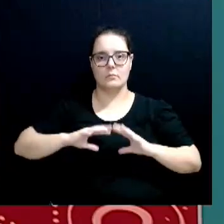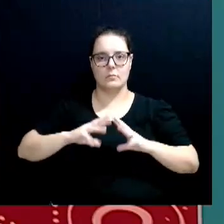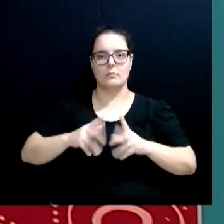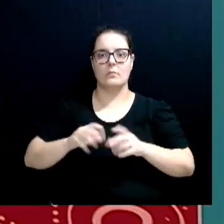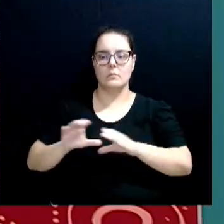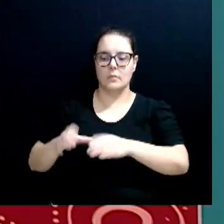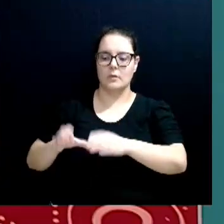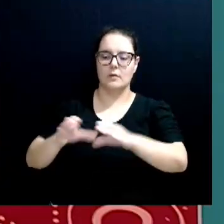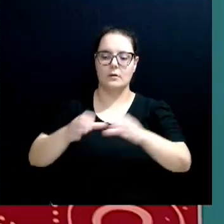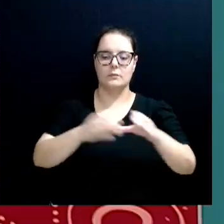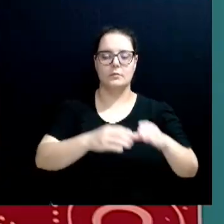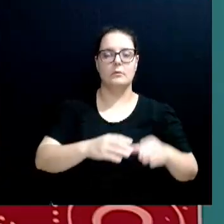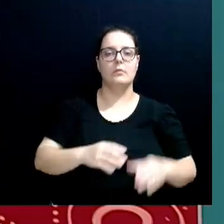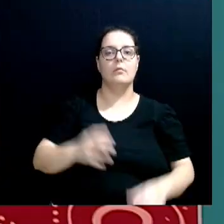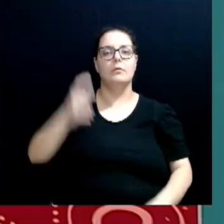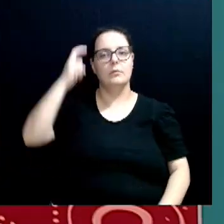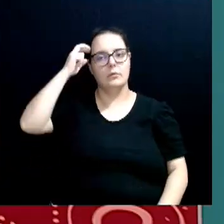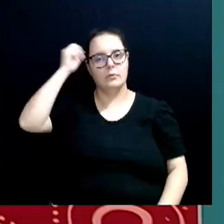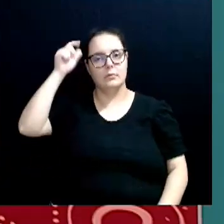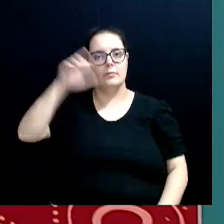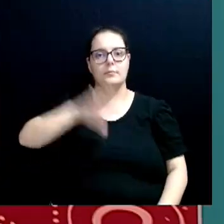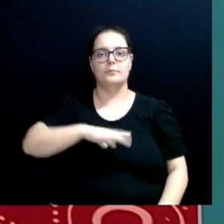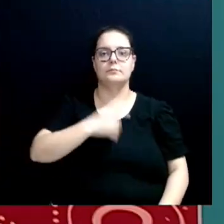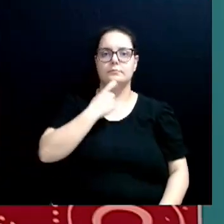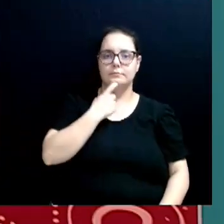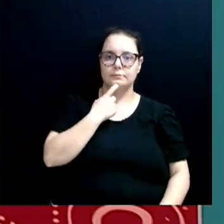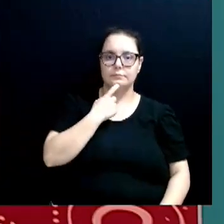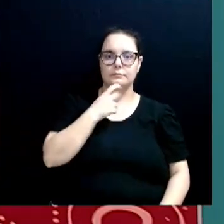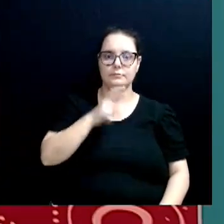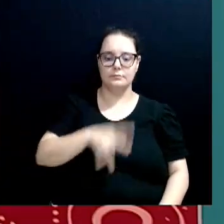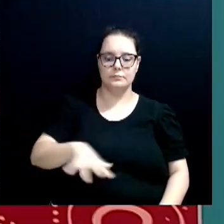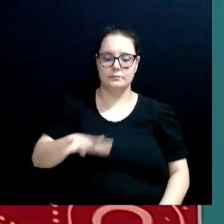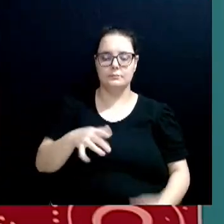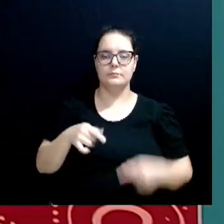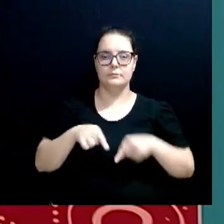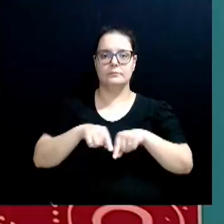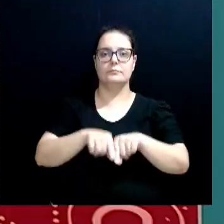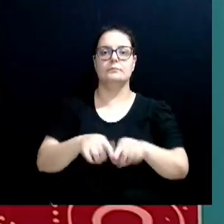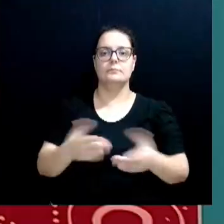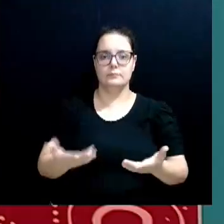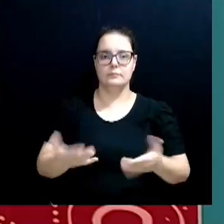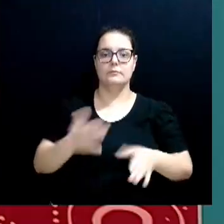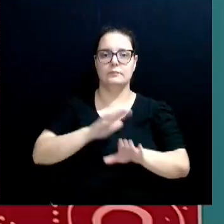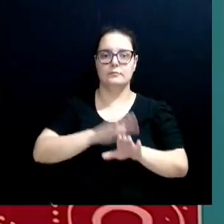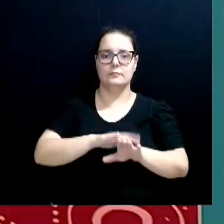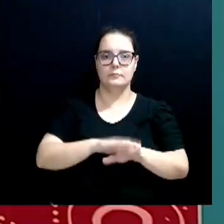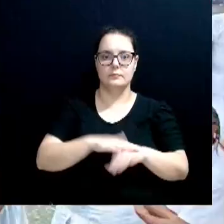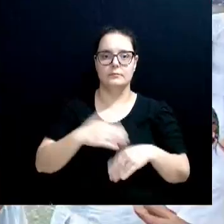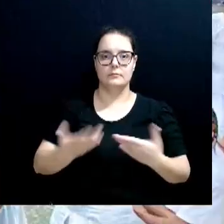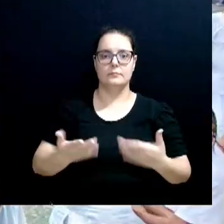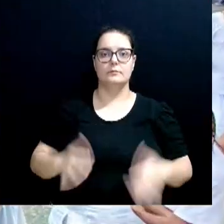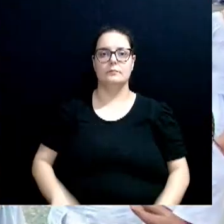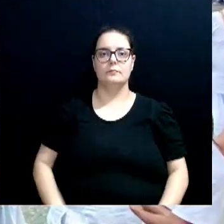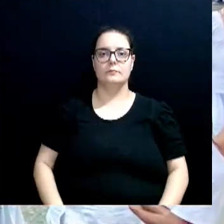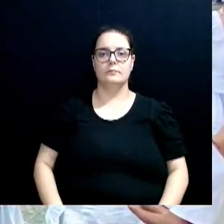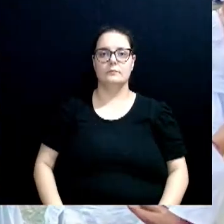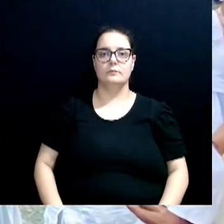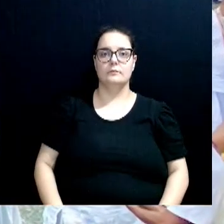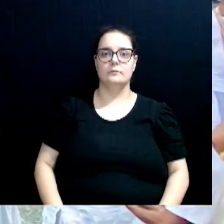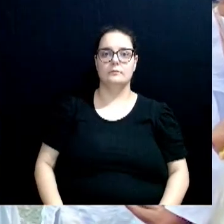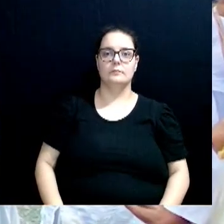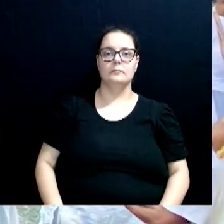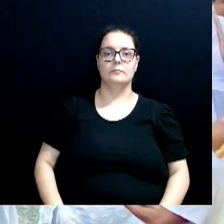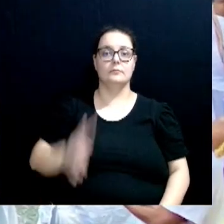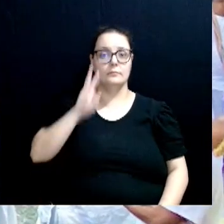da cidade de Campinas e da região, que são parceiros nesta ação. E você vem por uma rua, que é